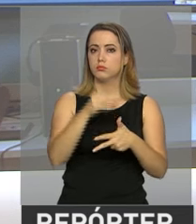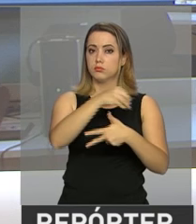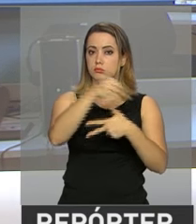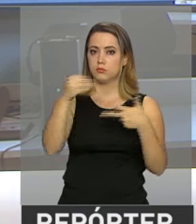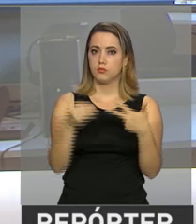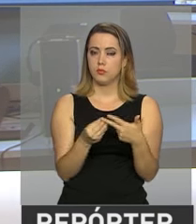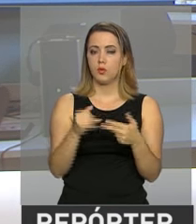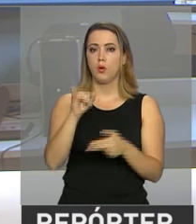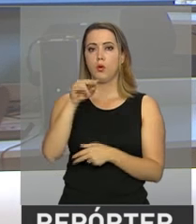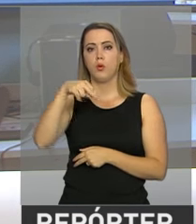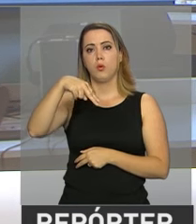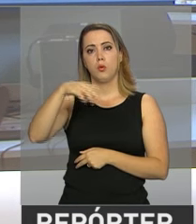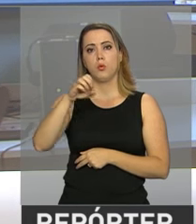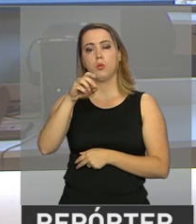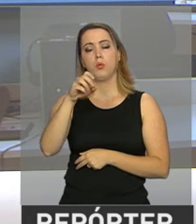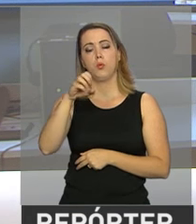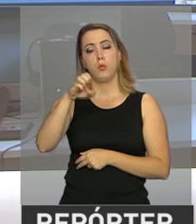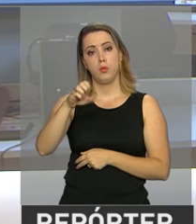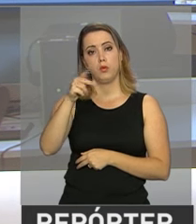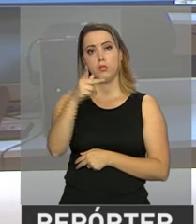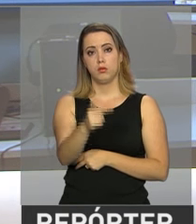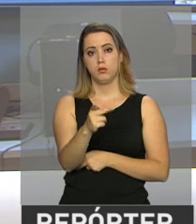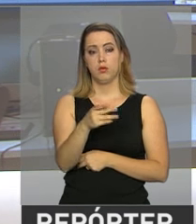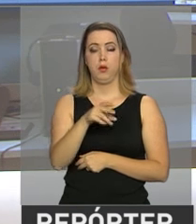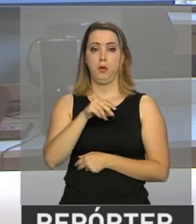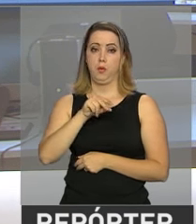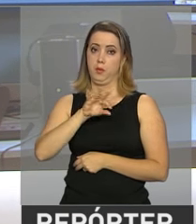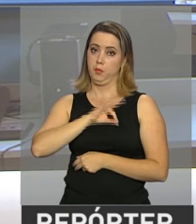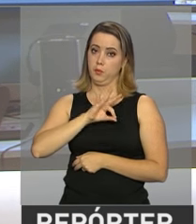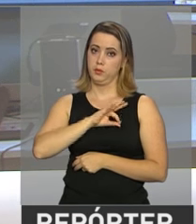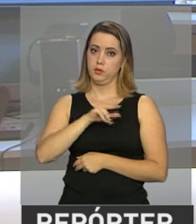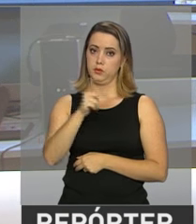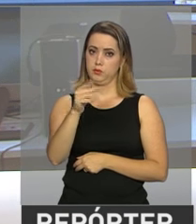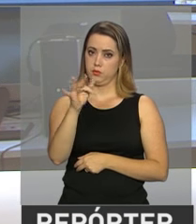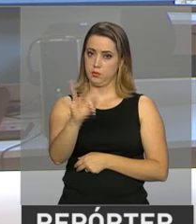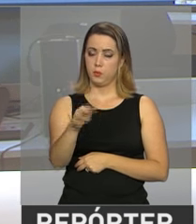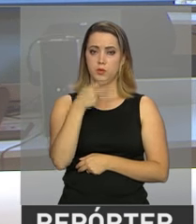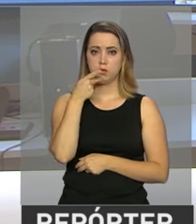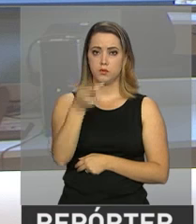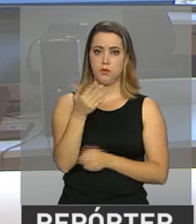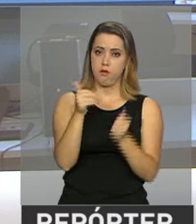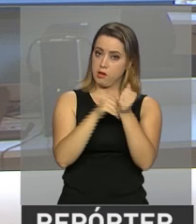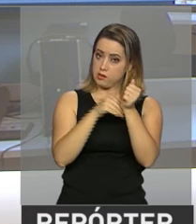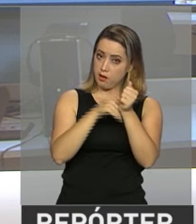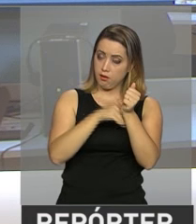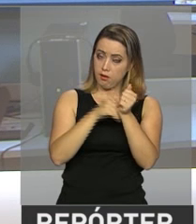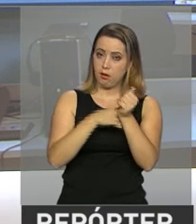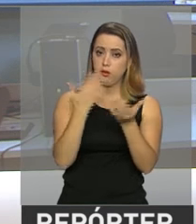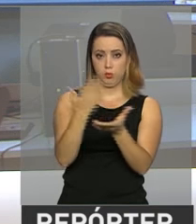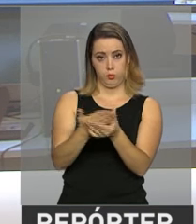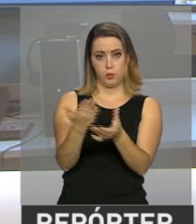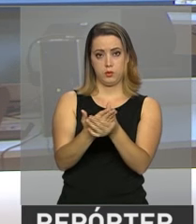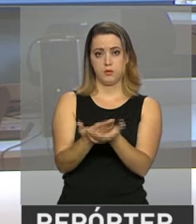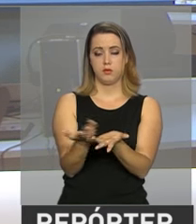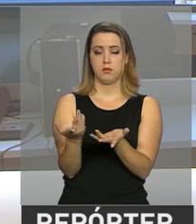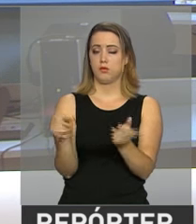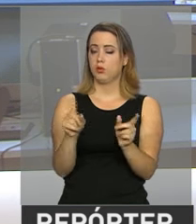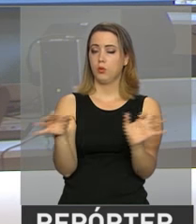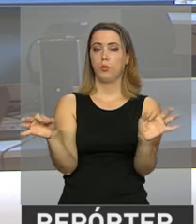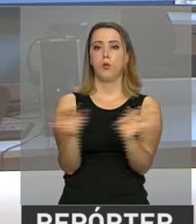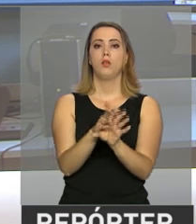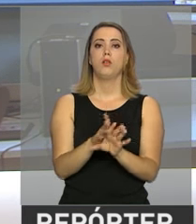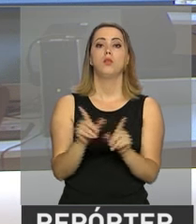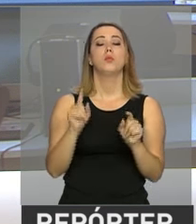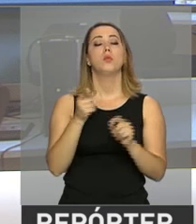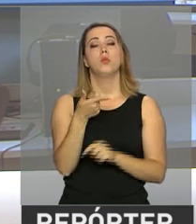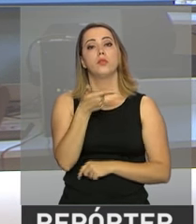O INEP afirma que, de acordo com a PF, o inquérito corre sob sigilo e ainda não foi concluído. O INEP